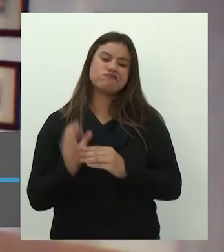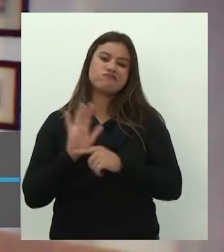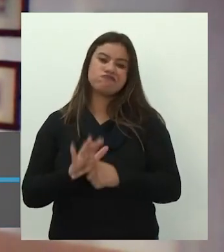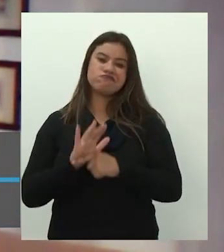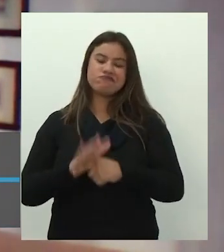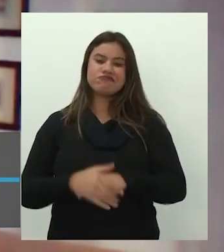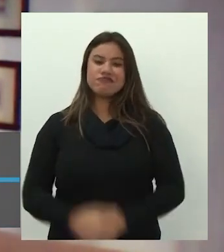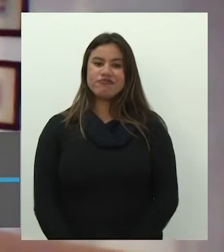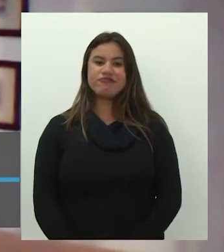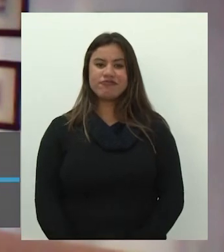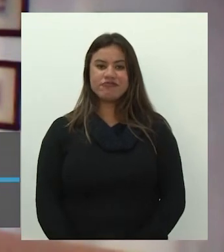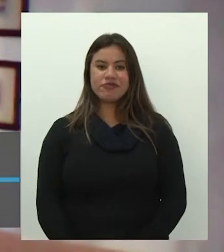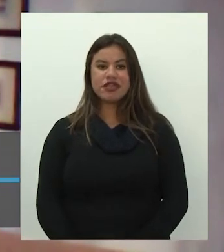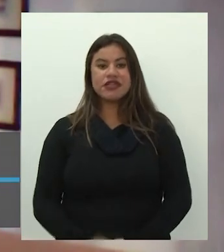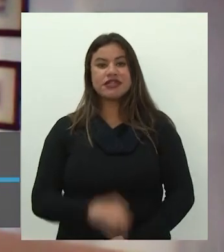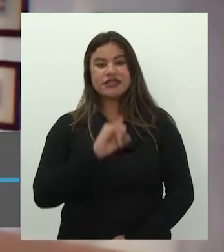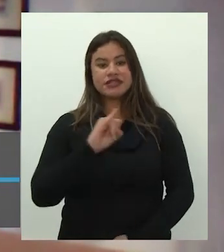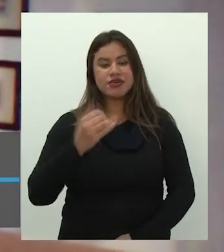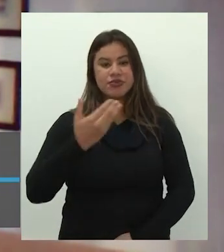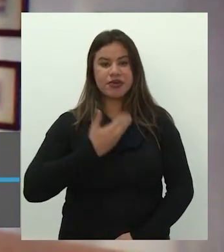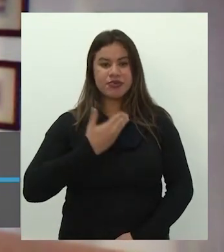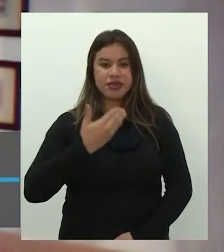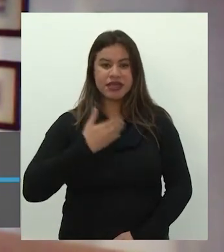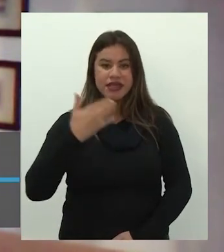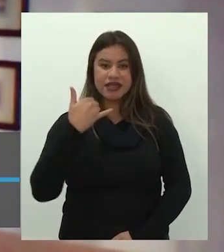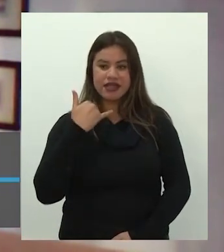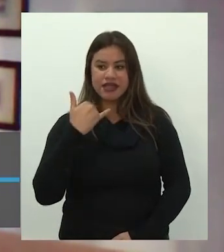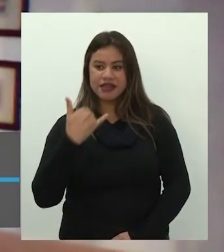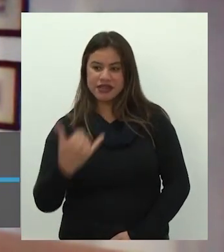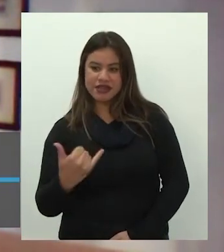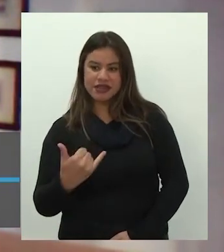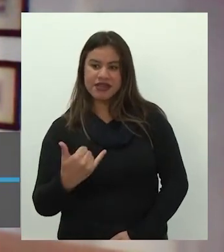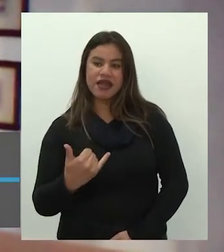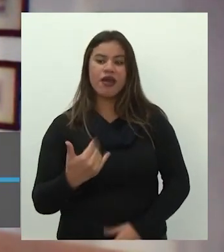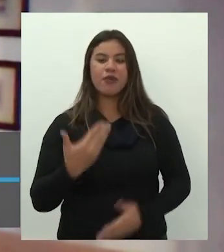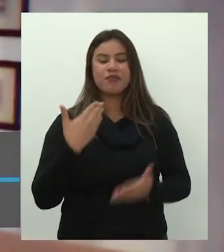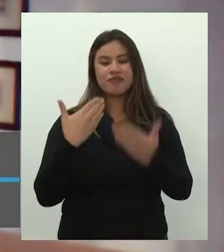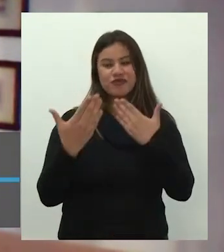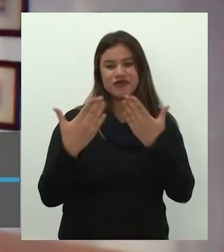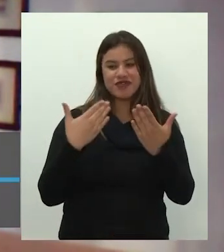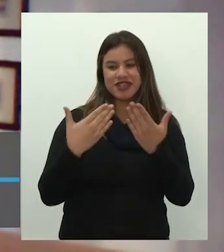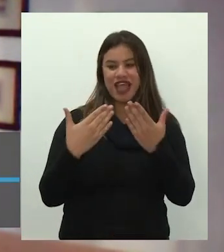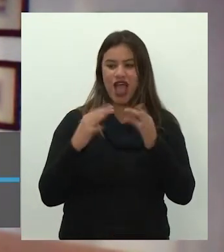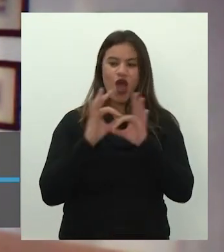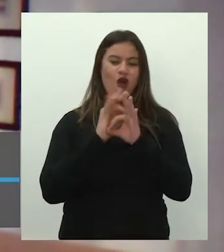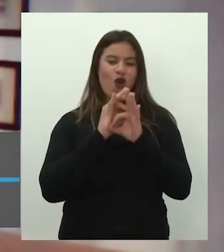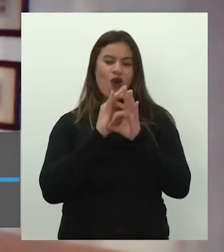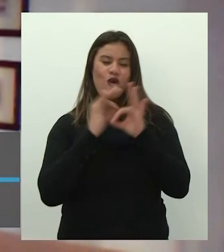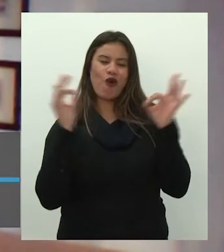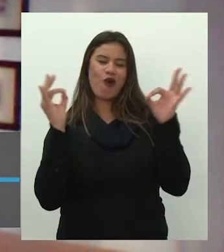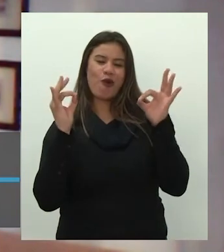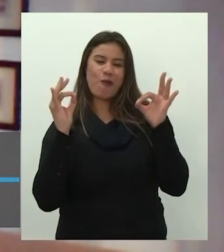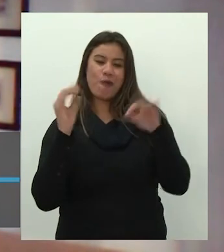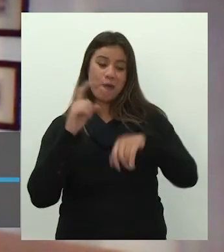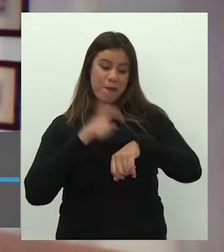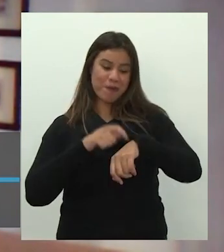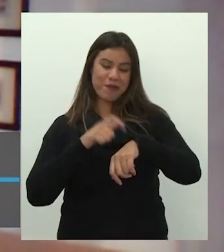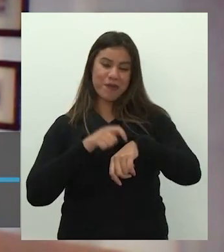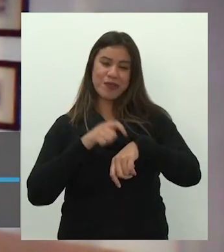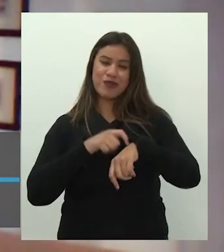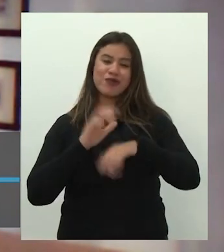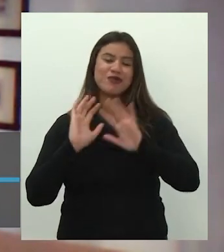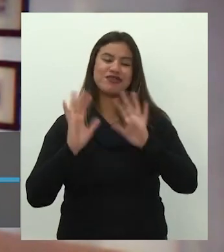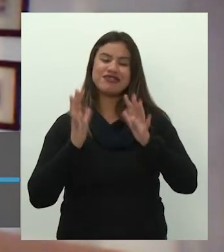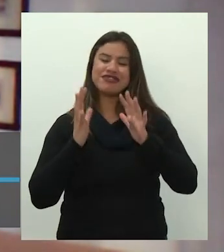né? Se uma amiga te telefona para conversar um pouquinho, já passa uns minutos do dia, já